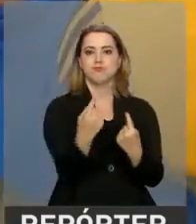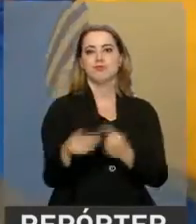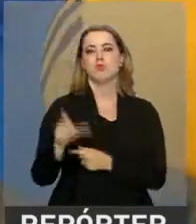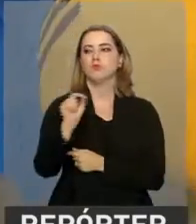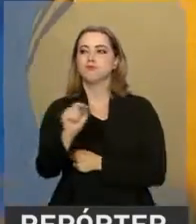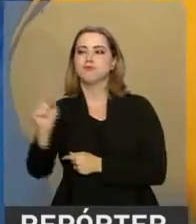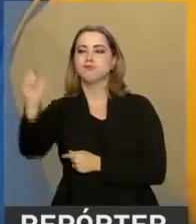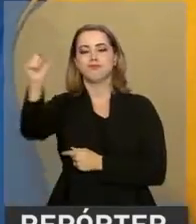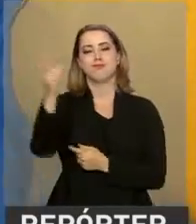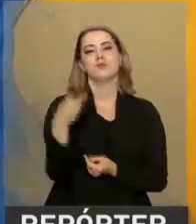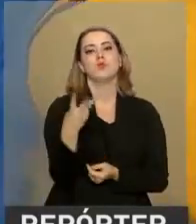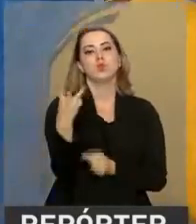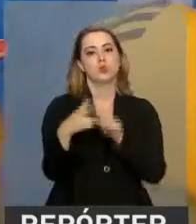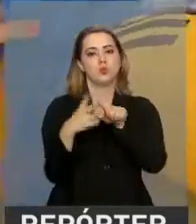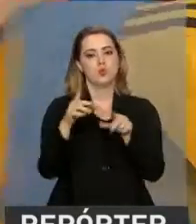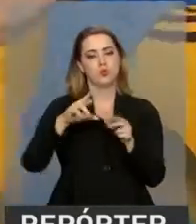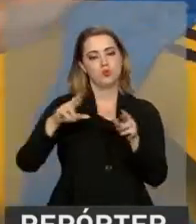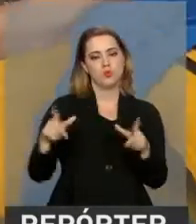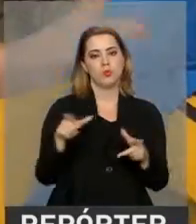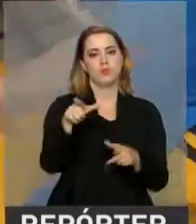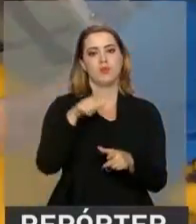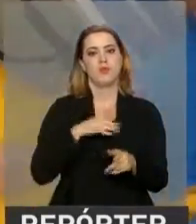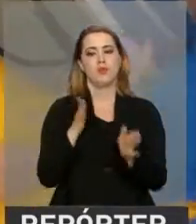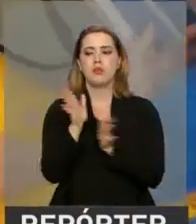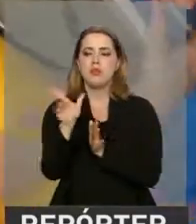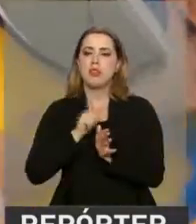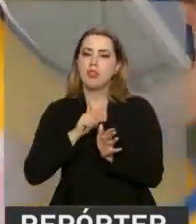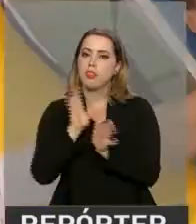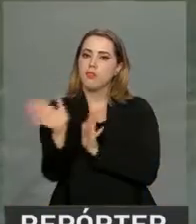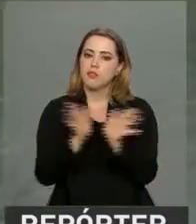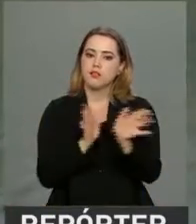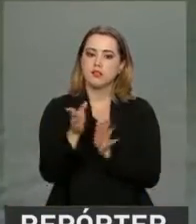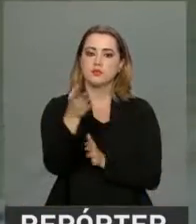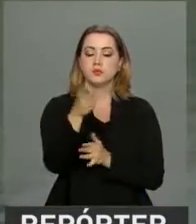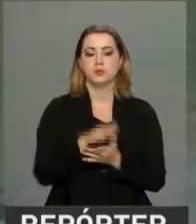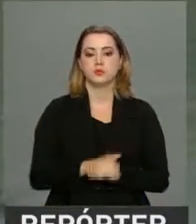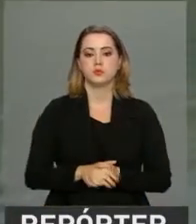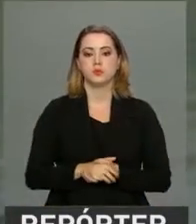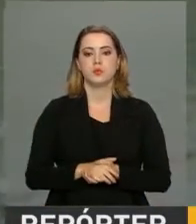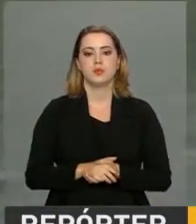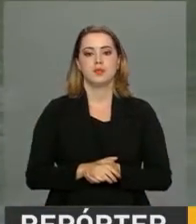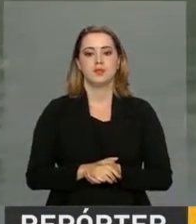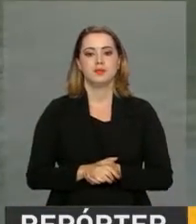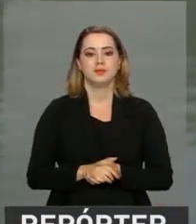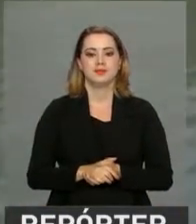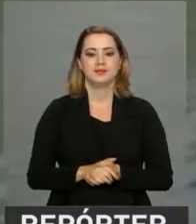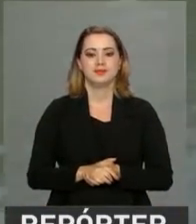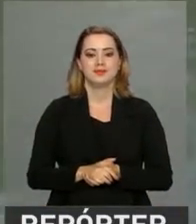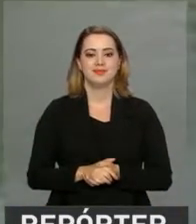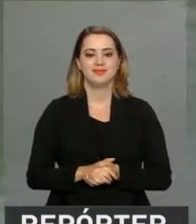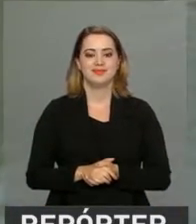no país, com atrativos que oferecem acessibilidade. 2, 3 e já!